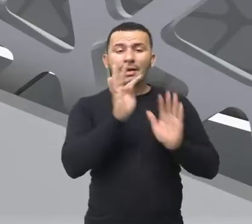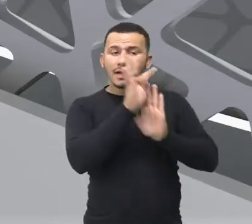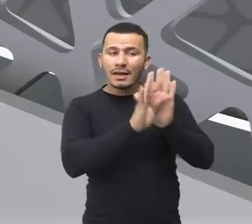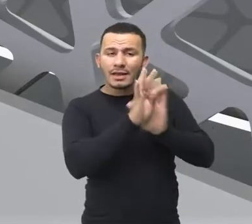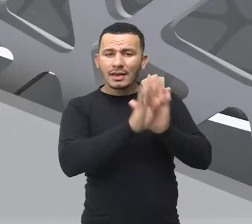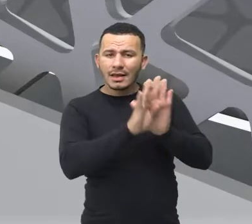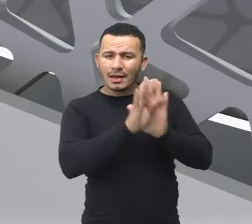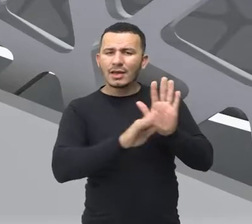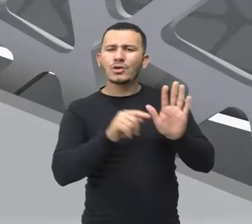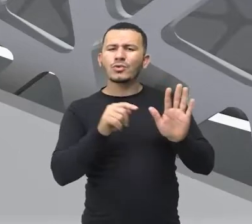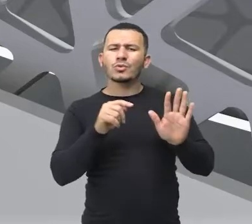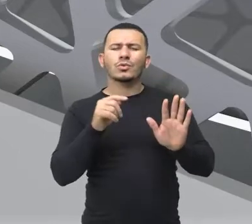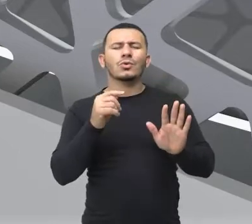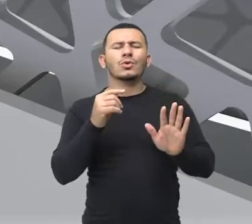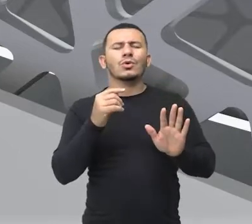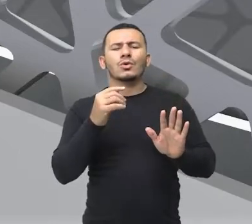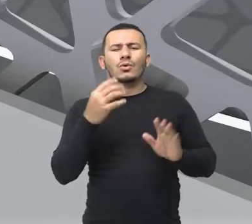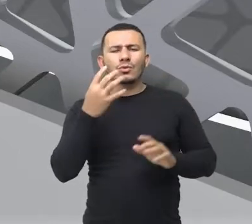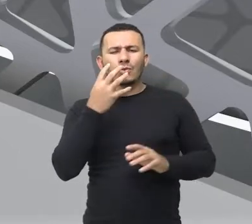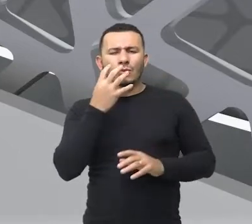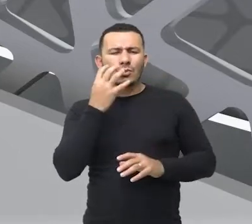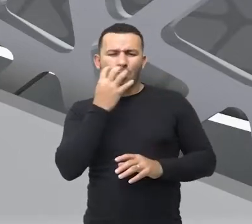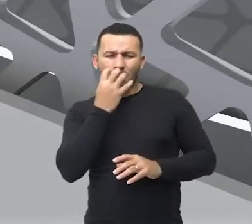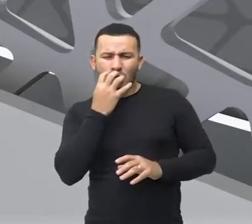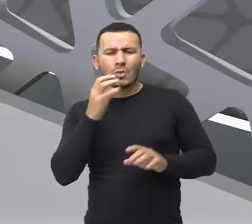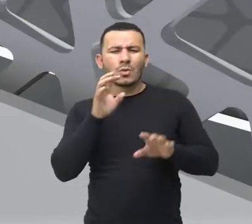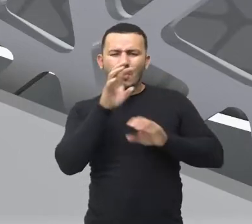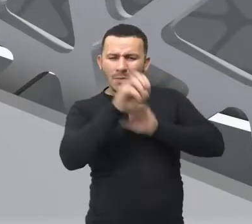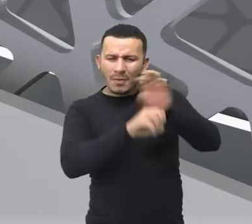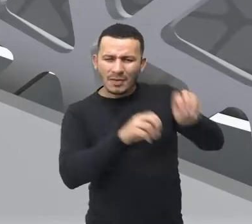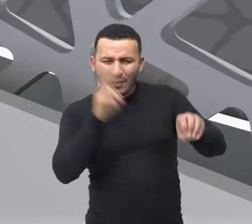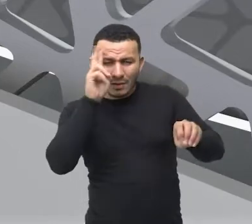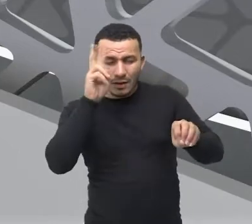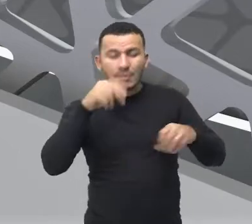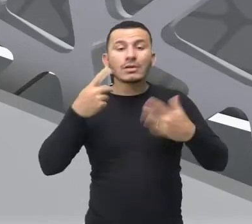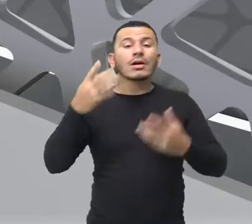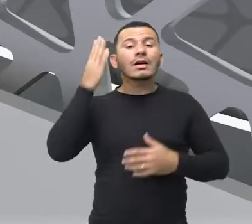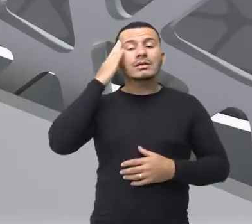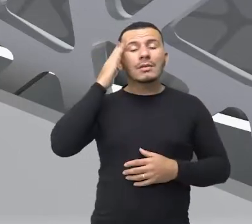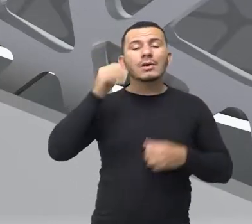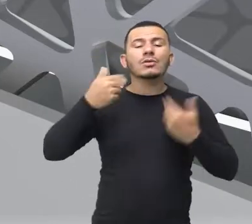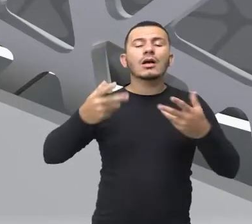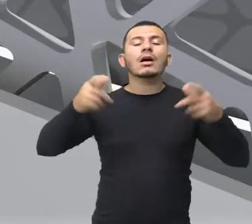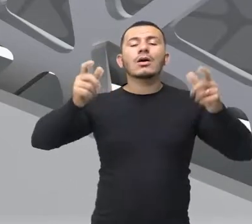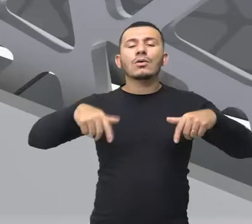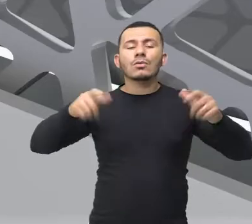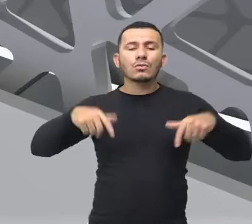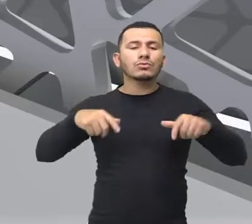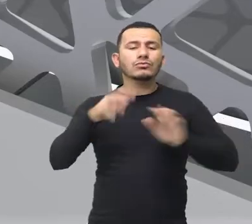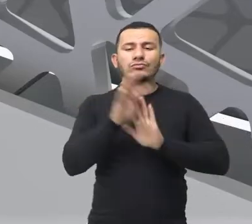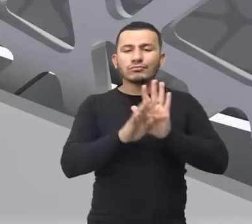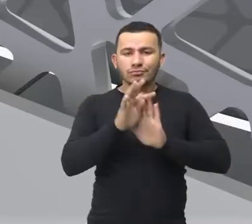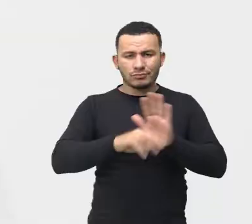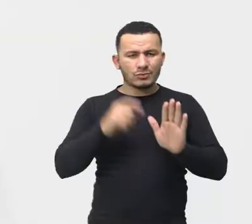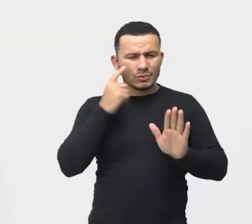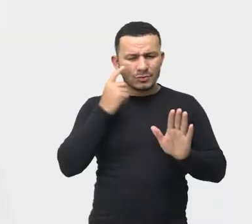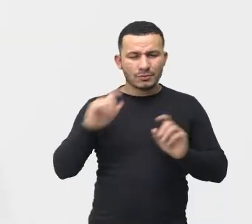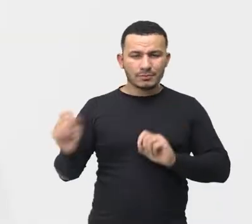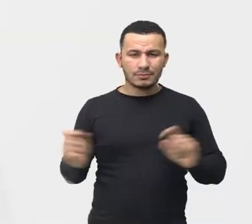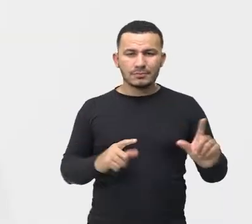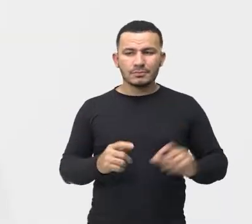notícia tem todos esses elementos, ok? Então vamos lá, colocando aí para vocês exatamente a nossa